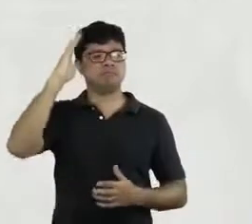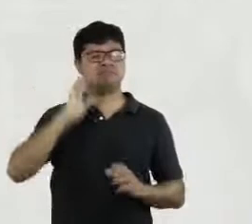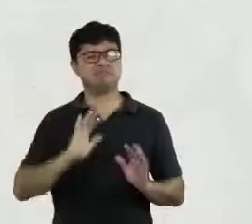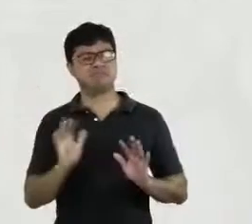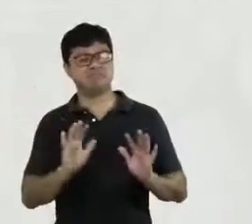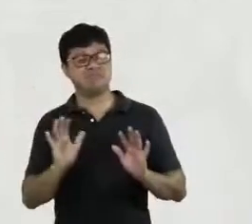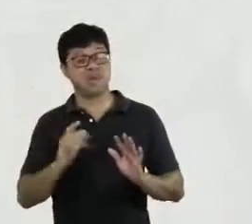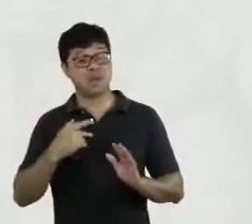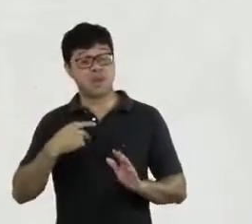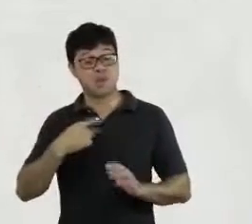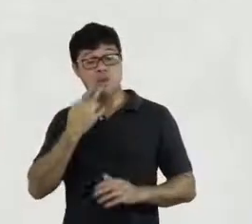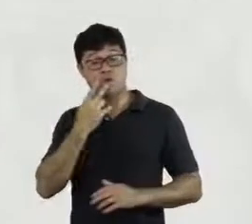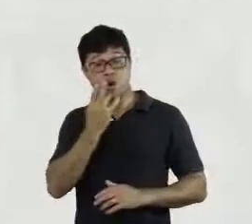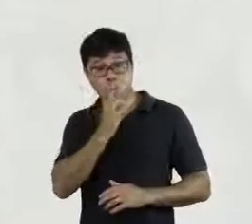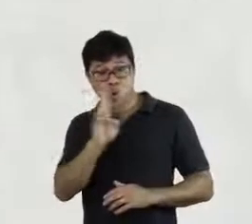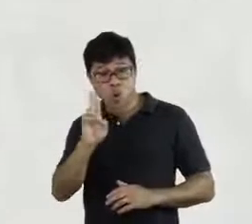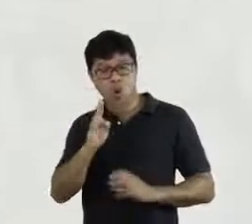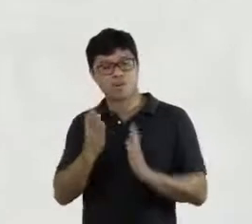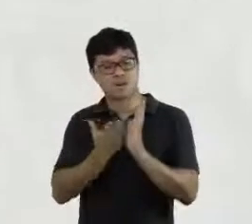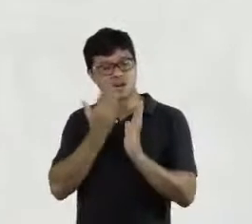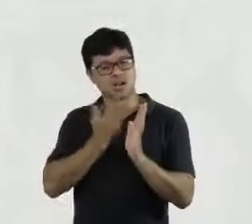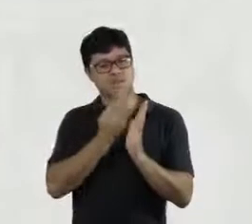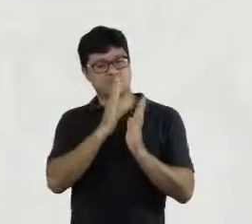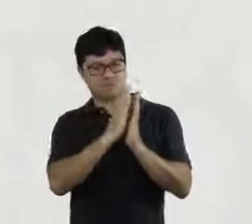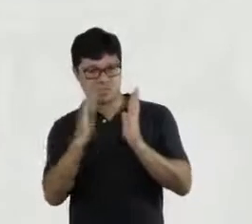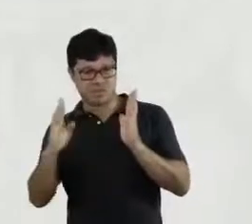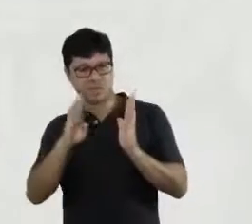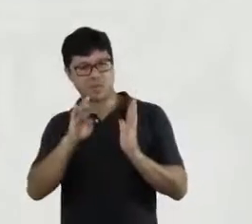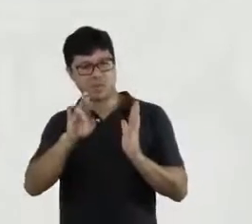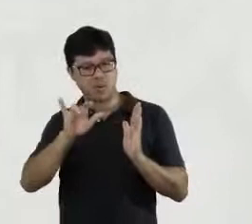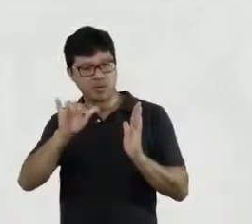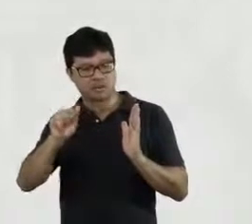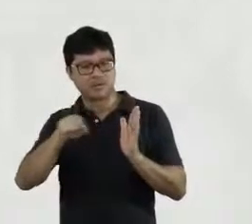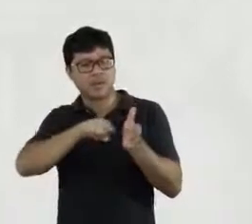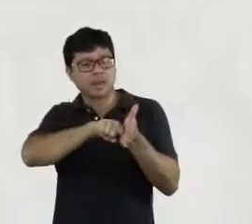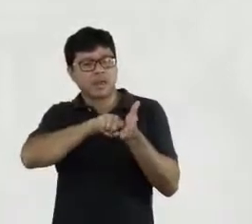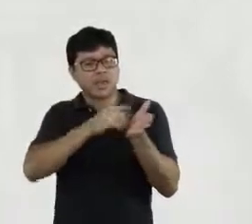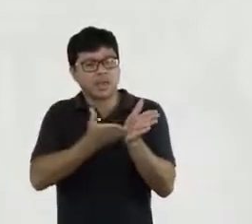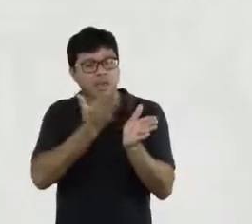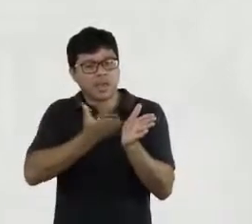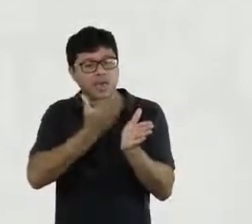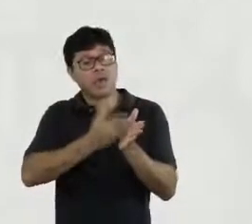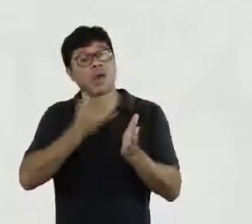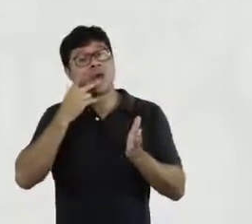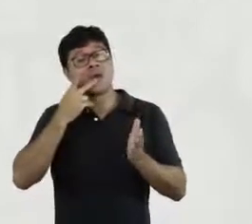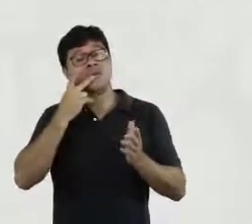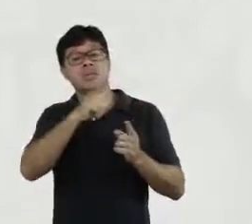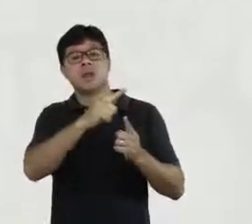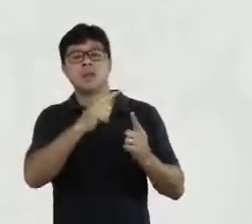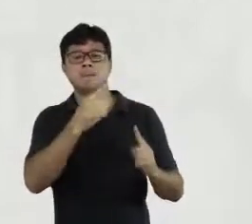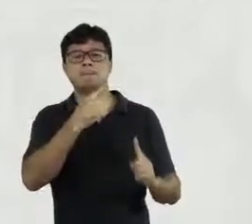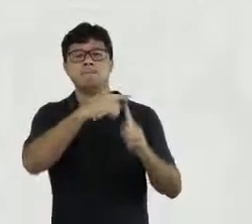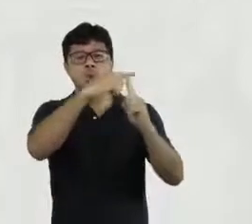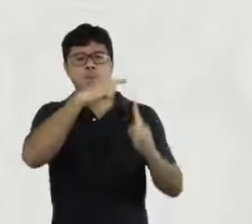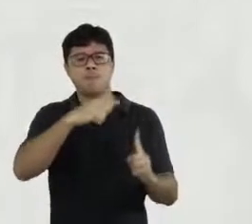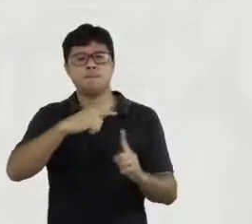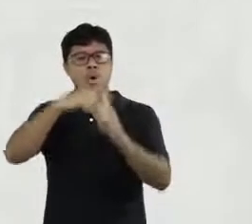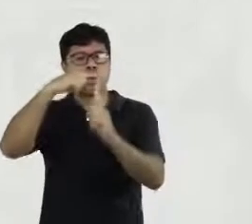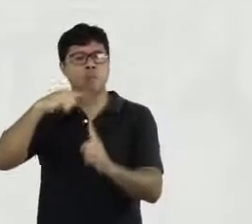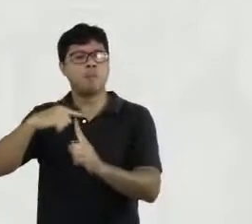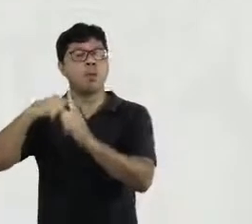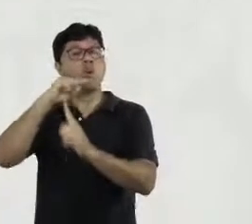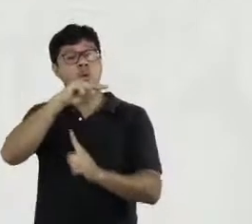Então, quando vou me referir agora à bibliografia, eu vou me referir às suas potencialidades